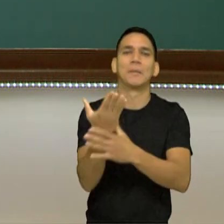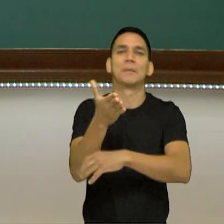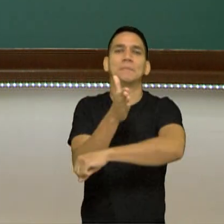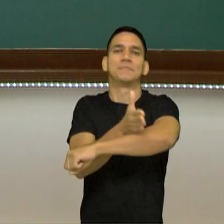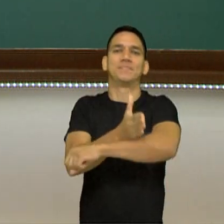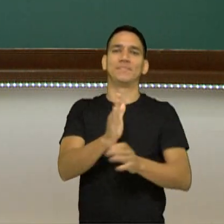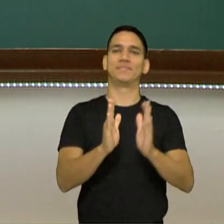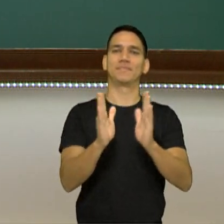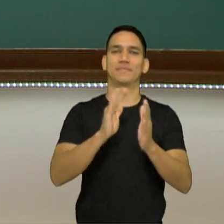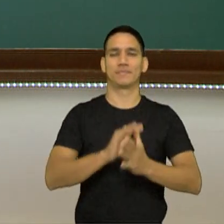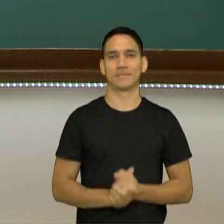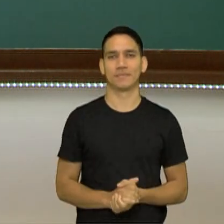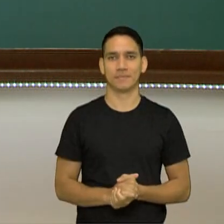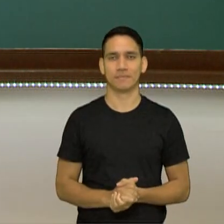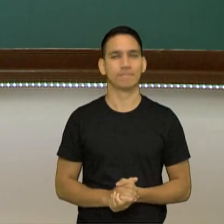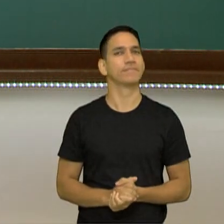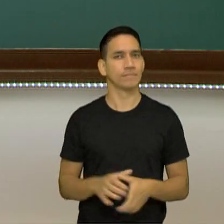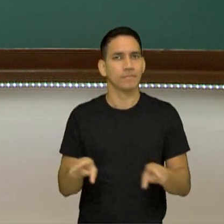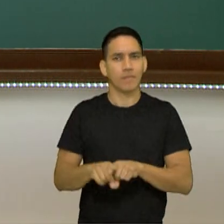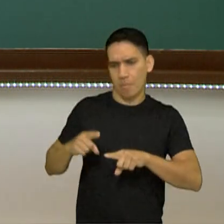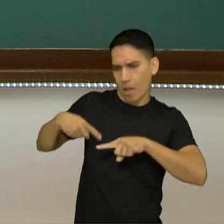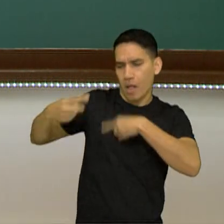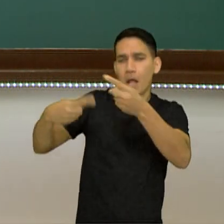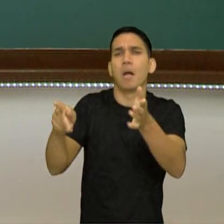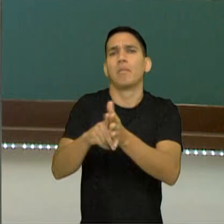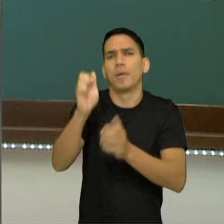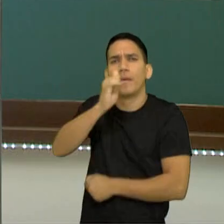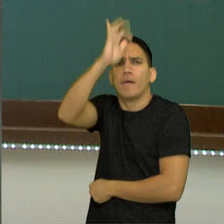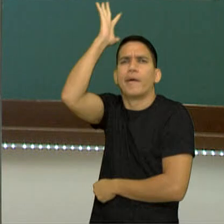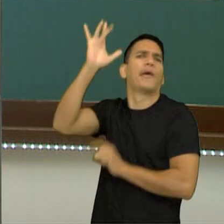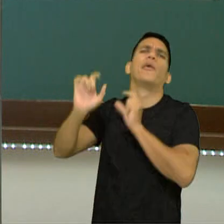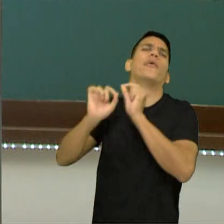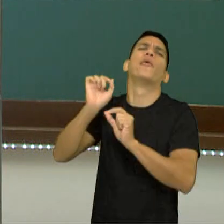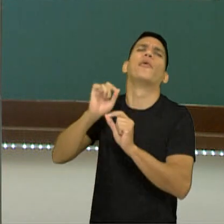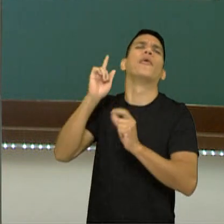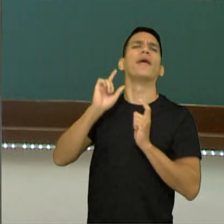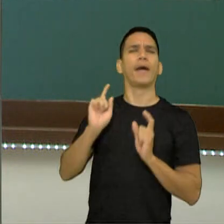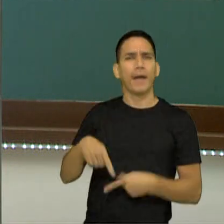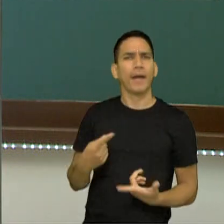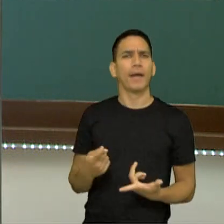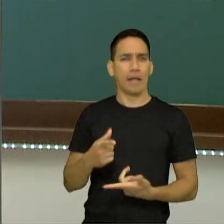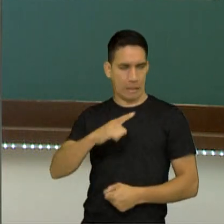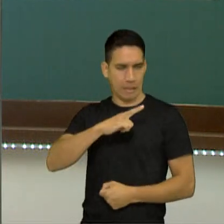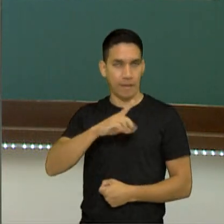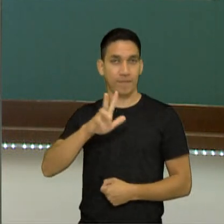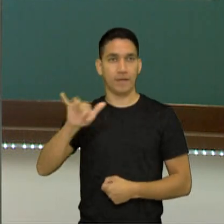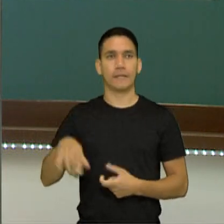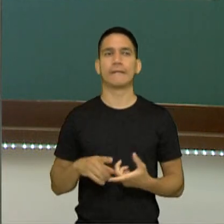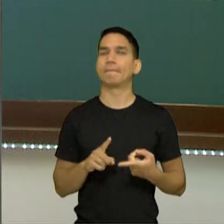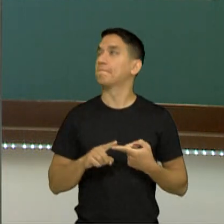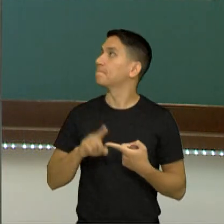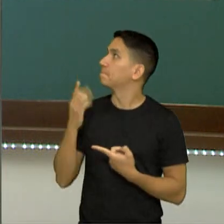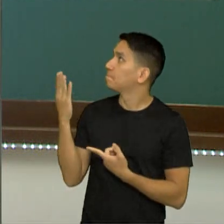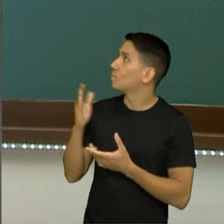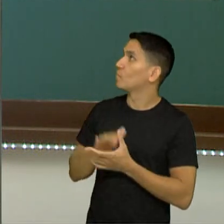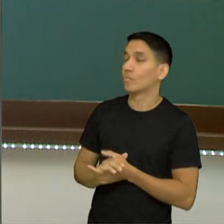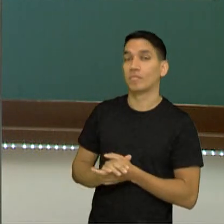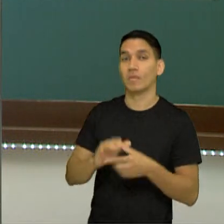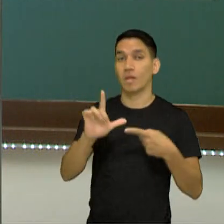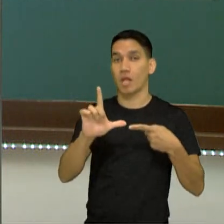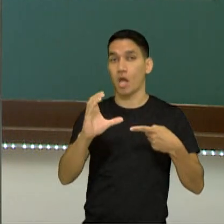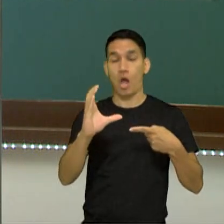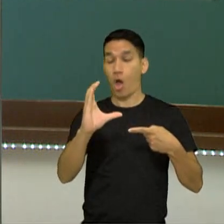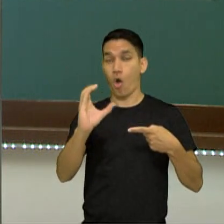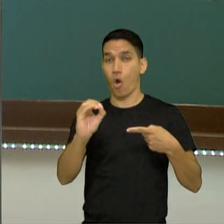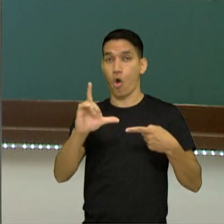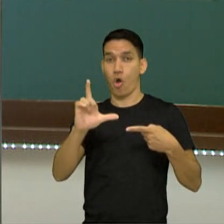medieval. E as heranças romanas? Qual que vai ser uma das heranças romanas que teremos? A gente vai ter o colonato.